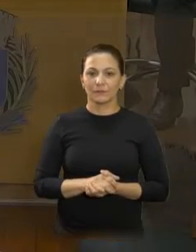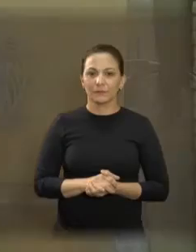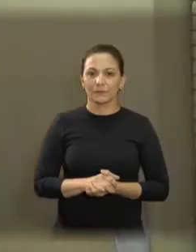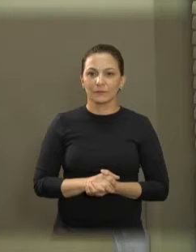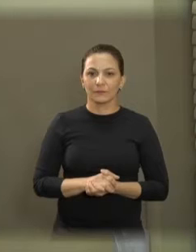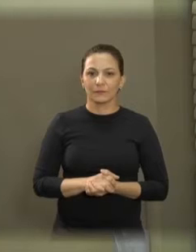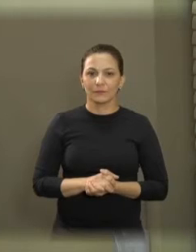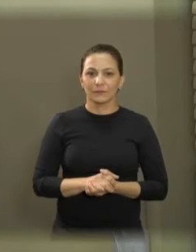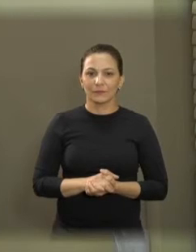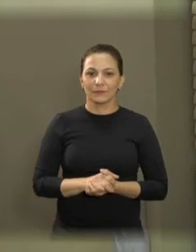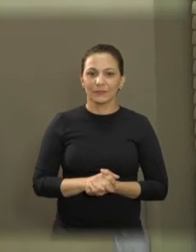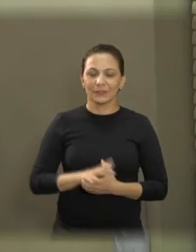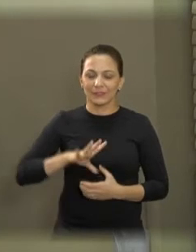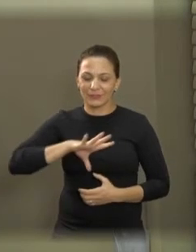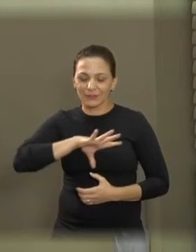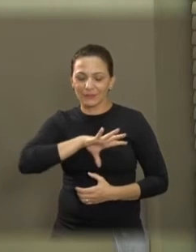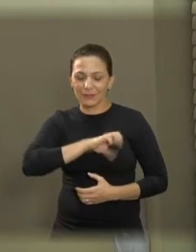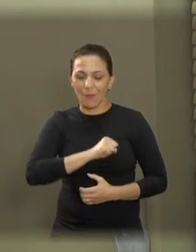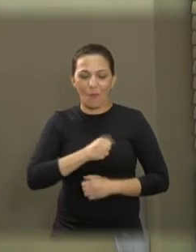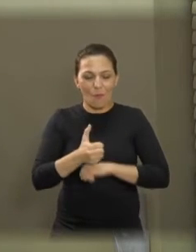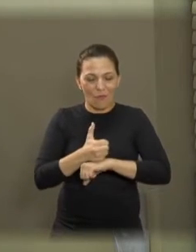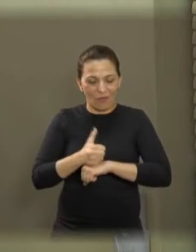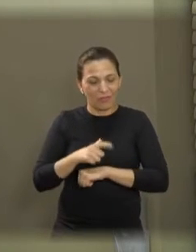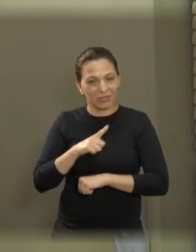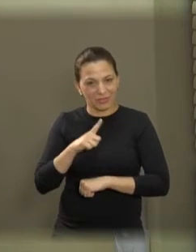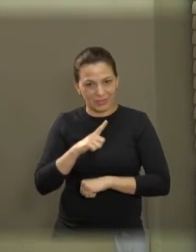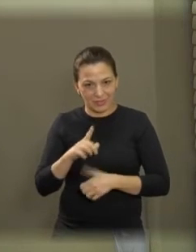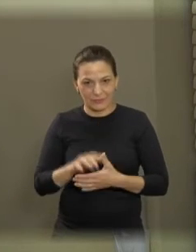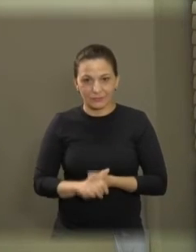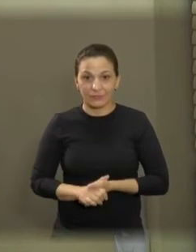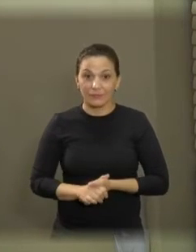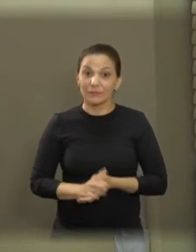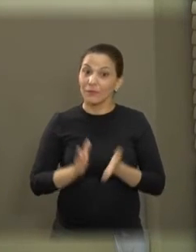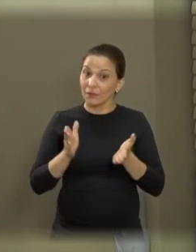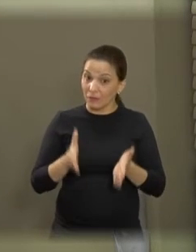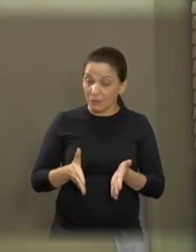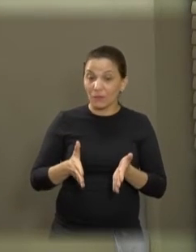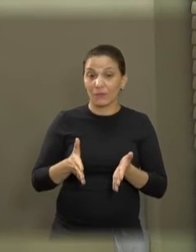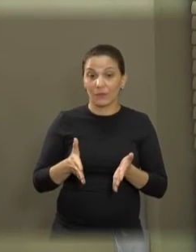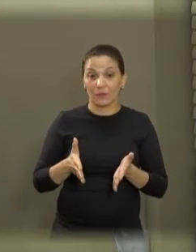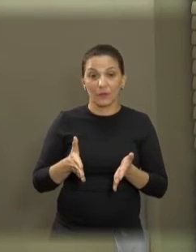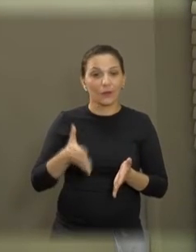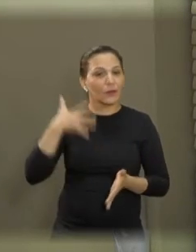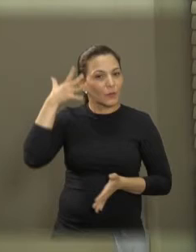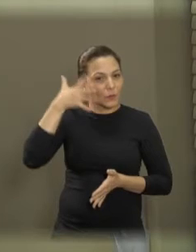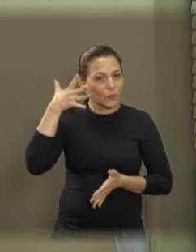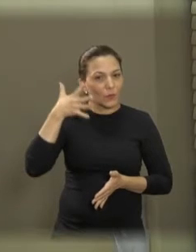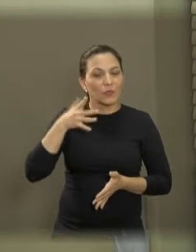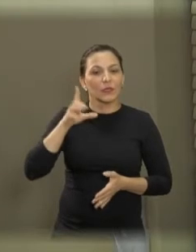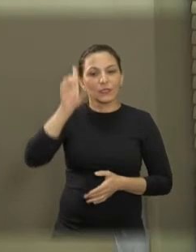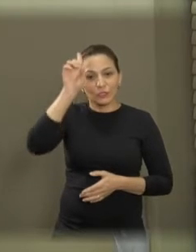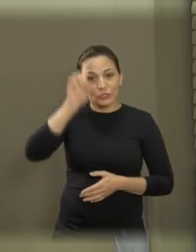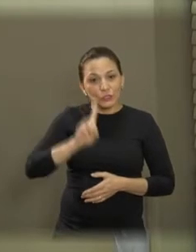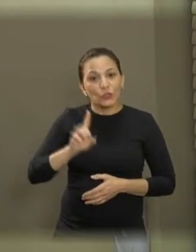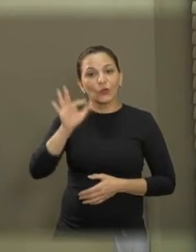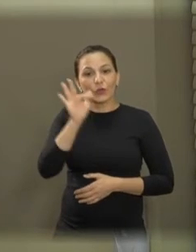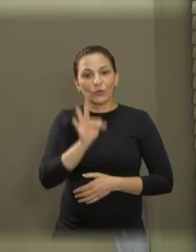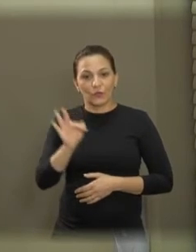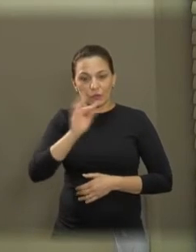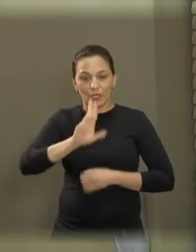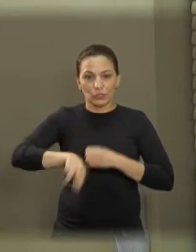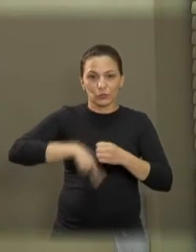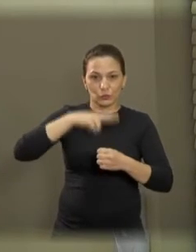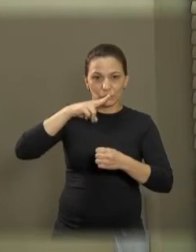E que paixão, hein? Vamos passar agora aos pronunciamentos desta noite. Com a palavra, o diretor da Faculdade de